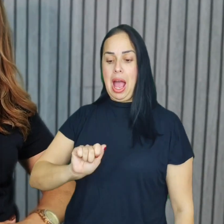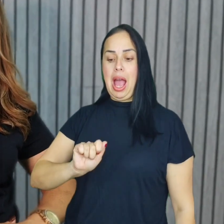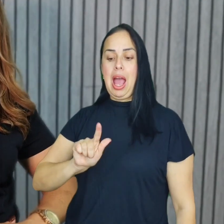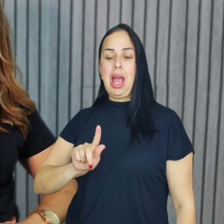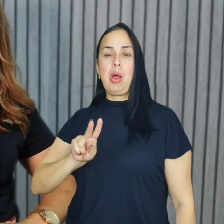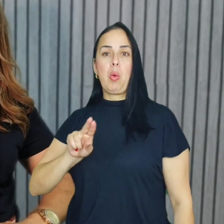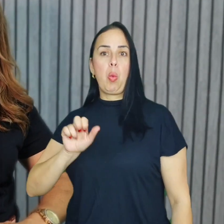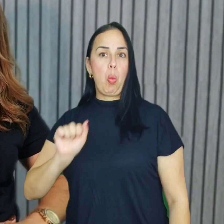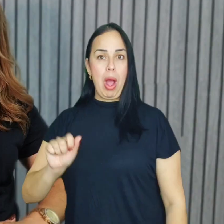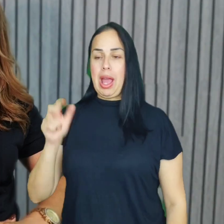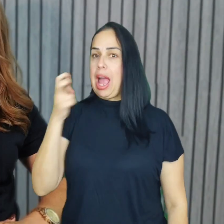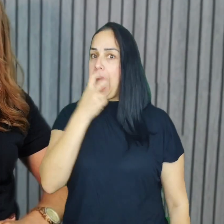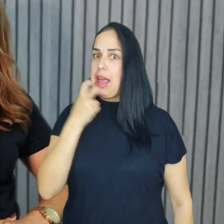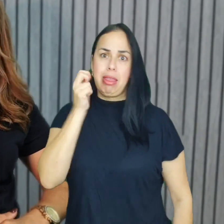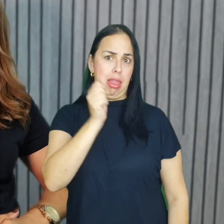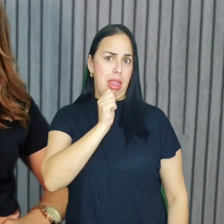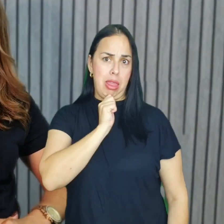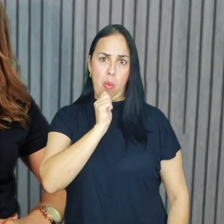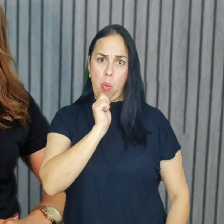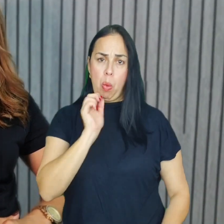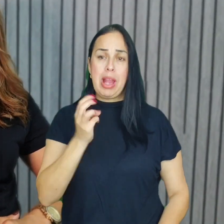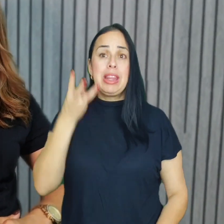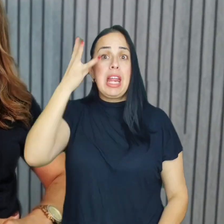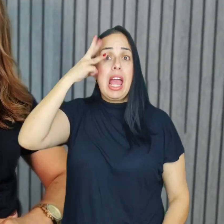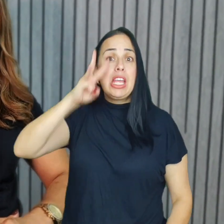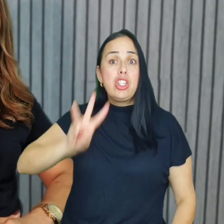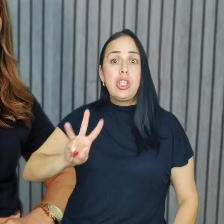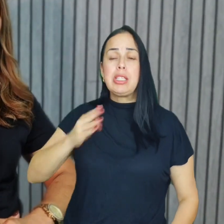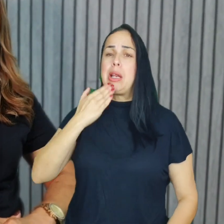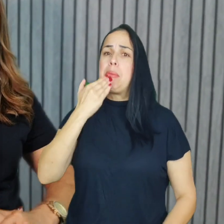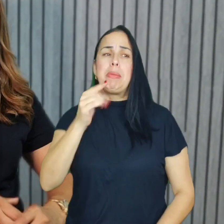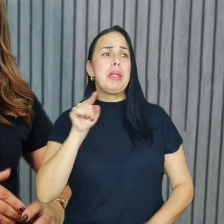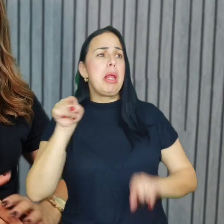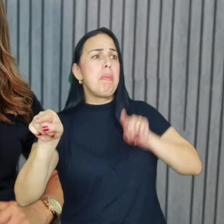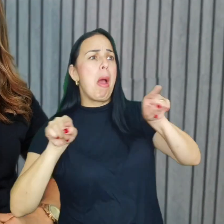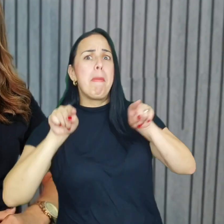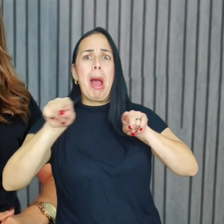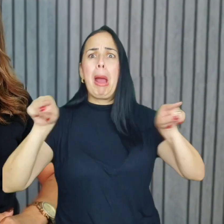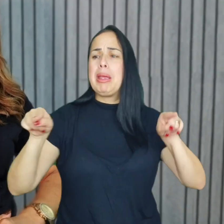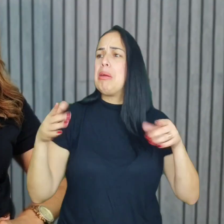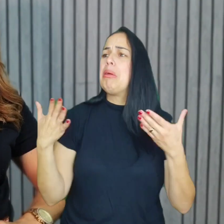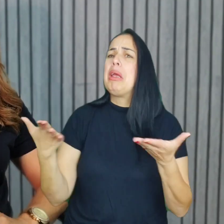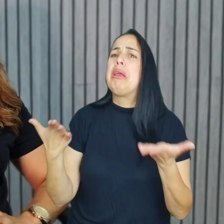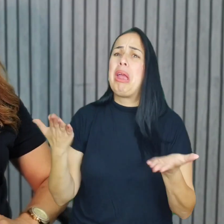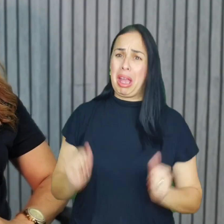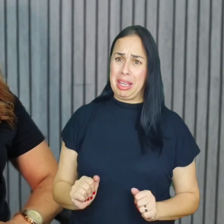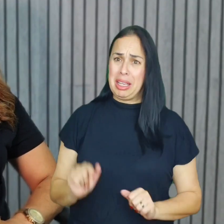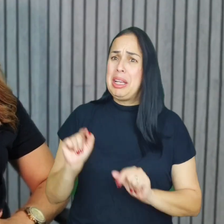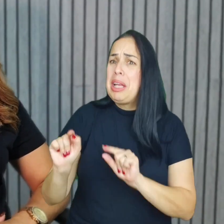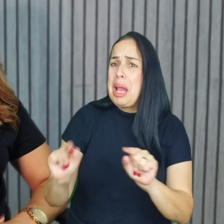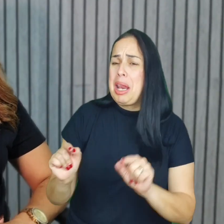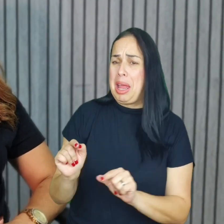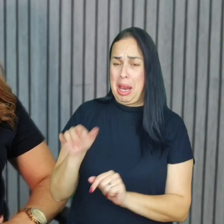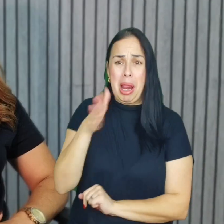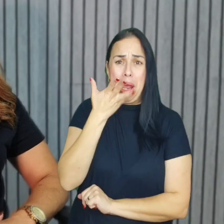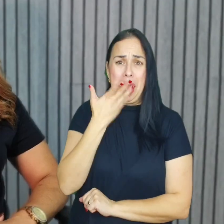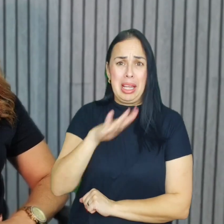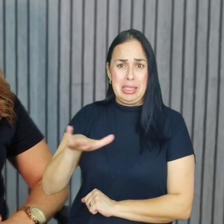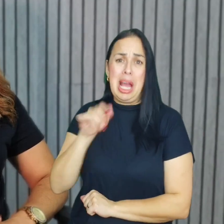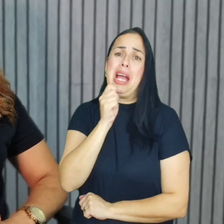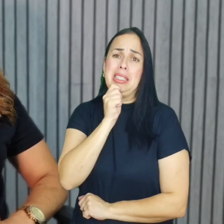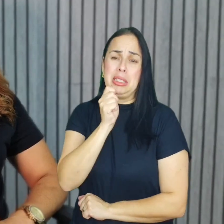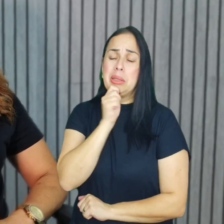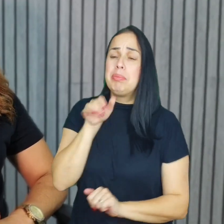3 dias me pedindo água e ele não oralizava nada. E ele apontava e eu falava, o que que é, e ele era muito